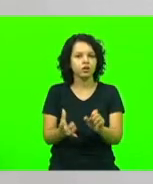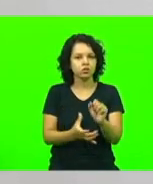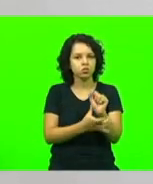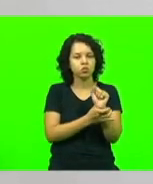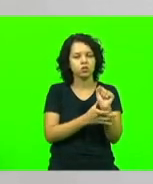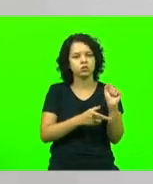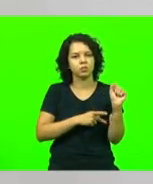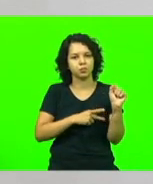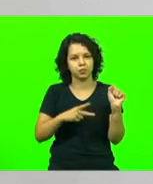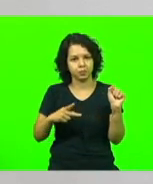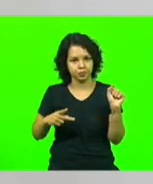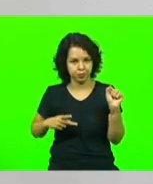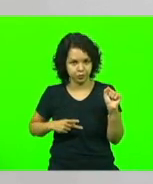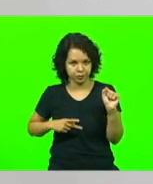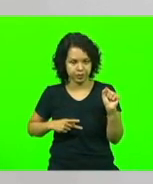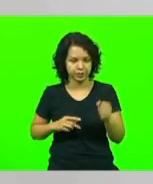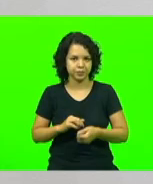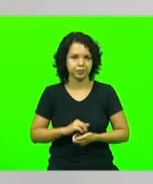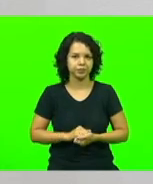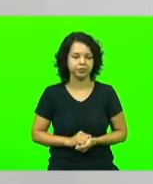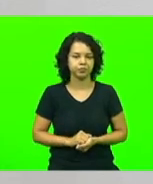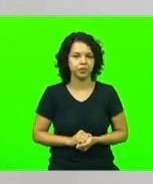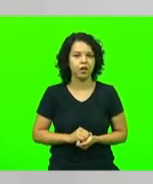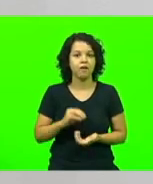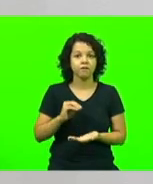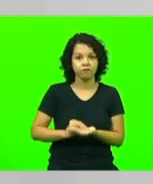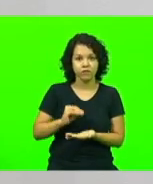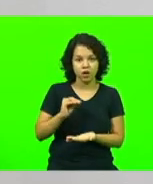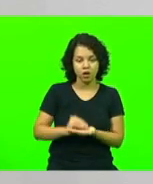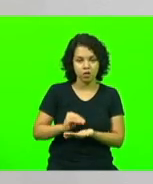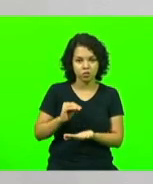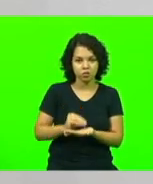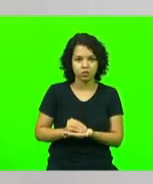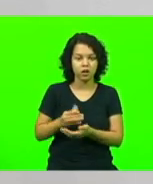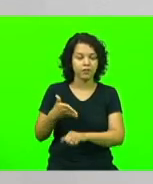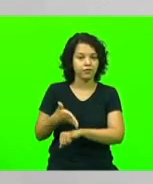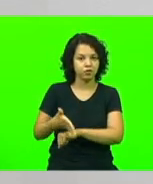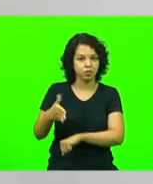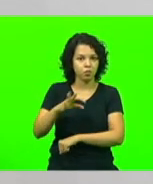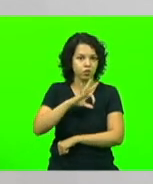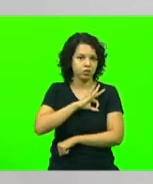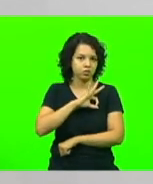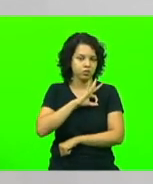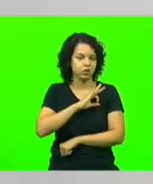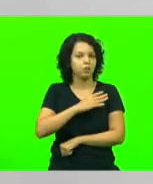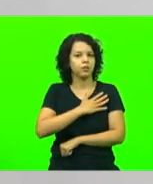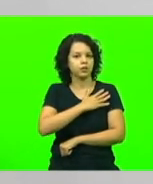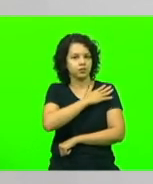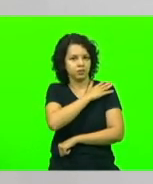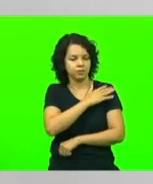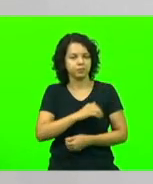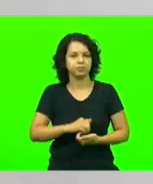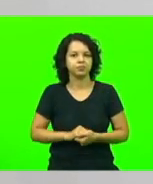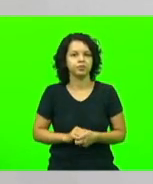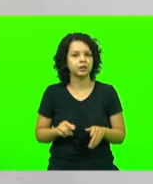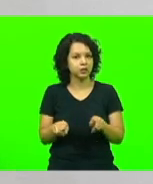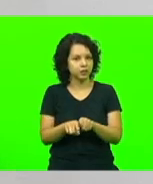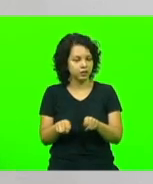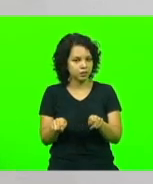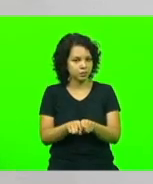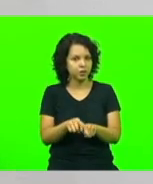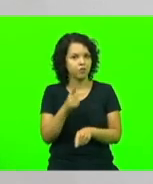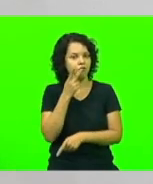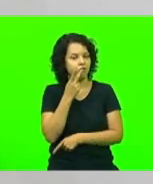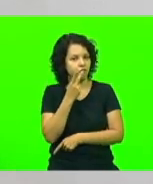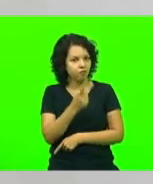pública, por falta de efetivo policial militar. E também, deixo claro para o